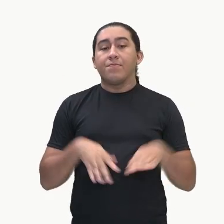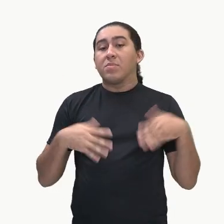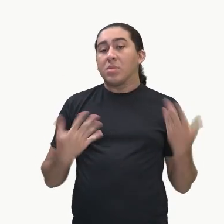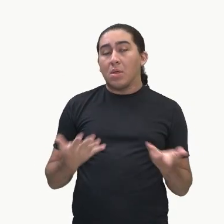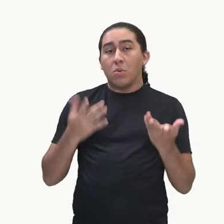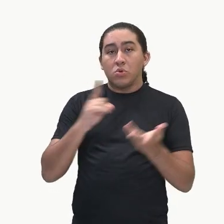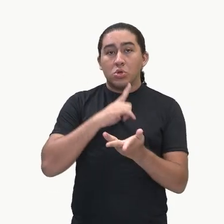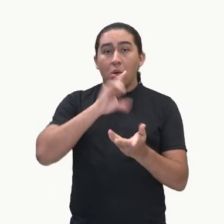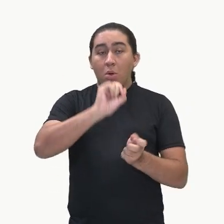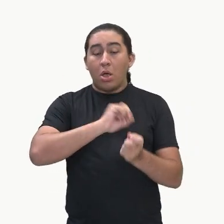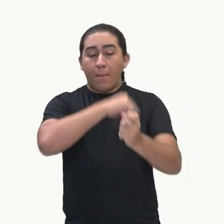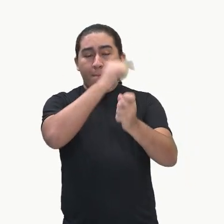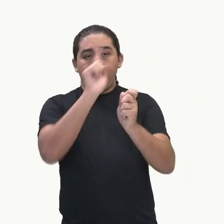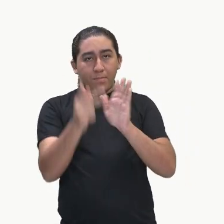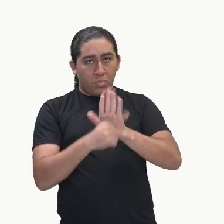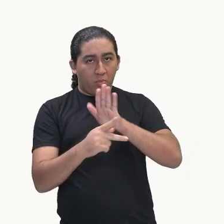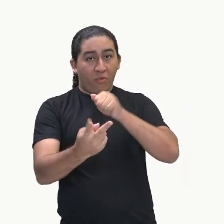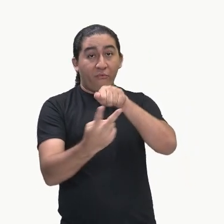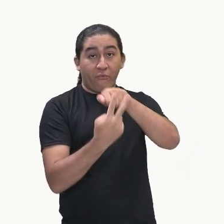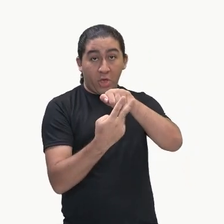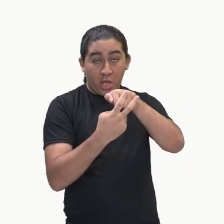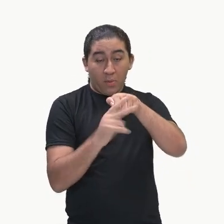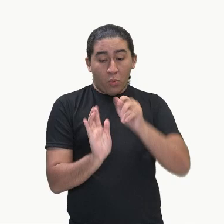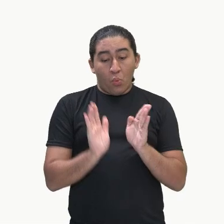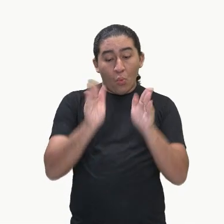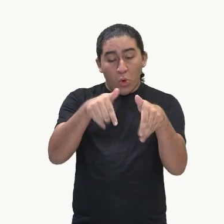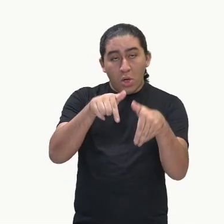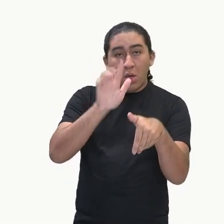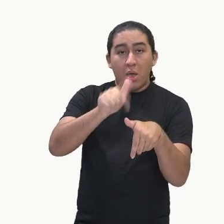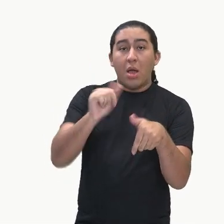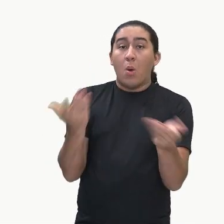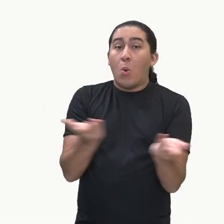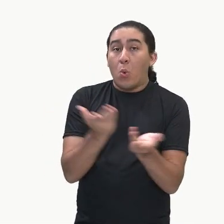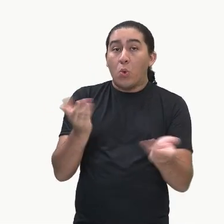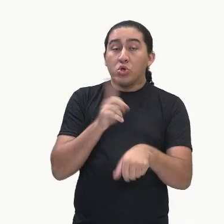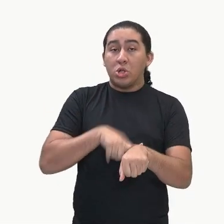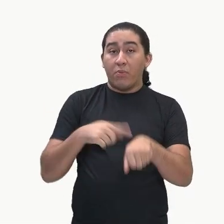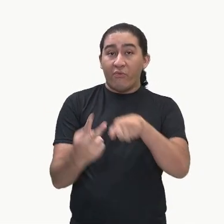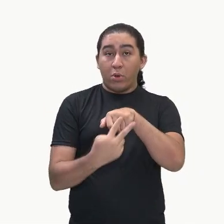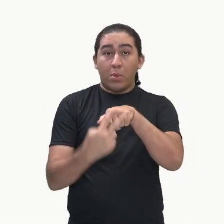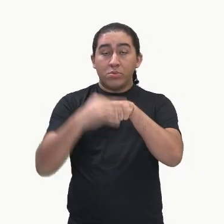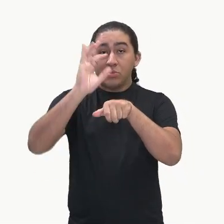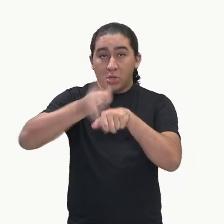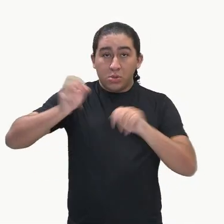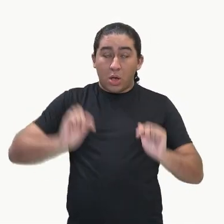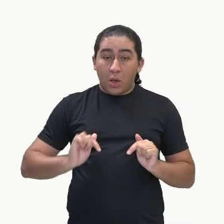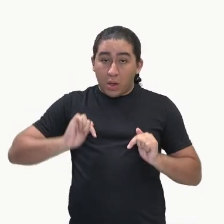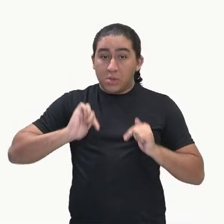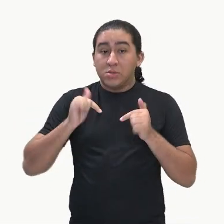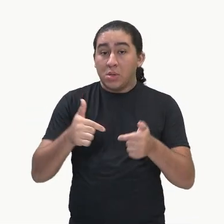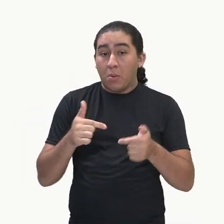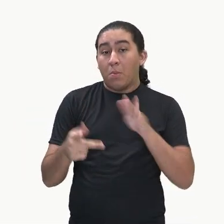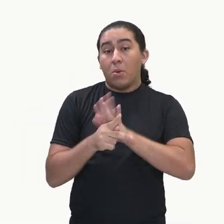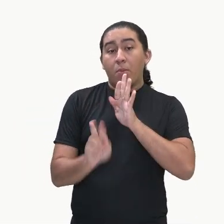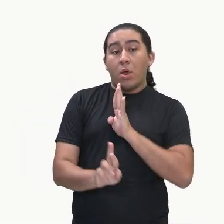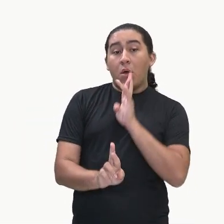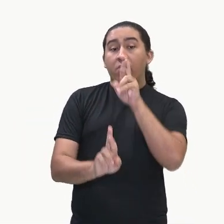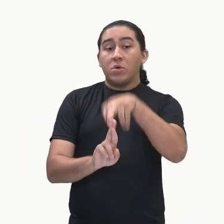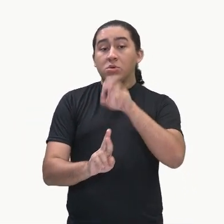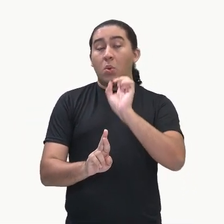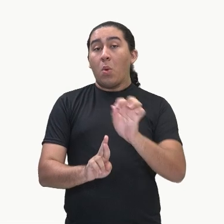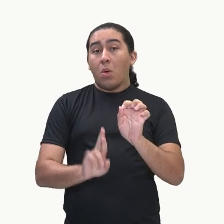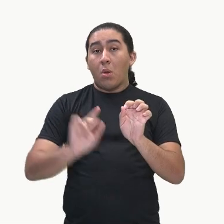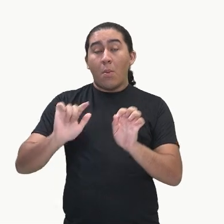além deste verbo, que está no presente, a ação para se referir